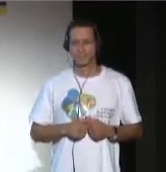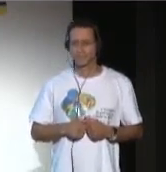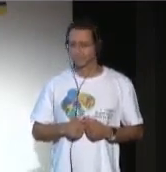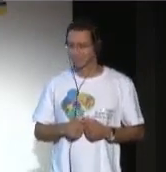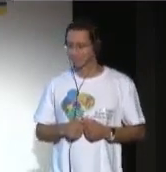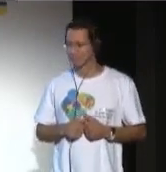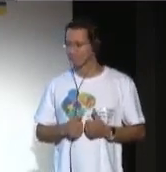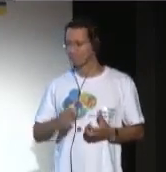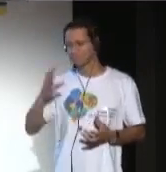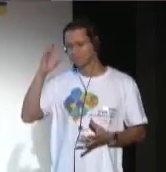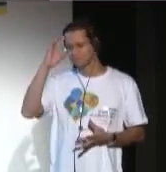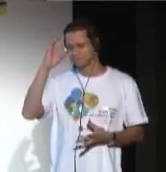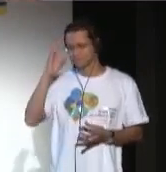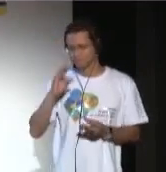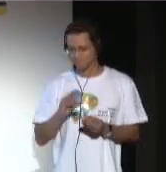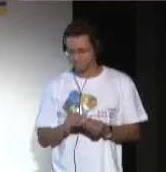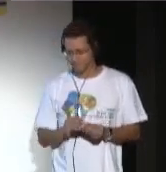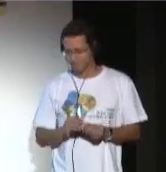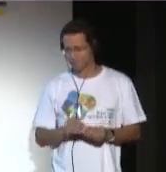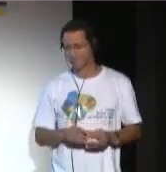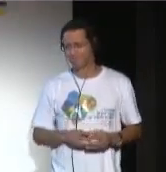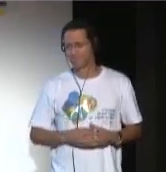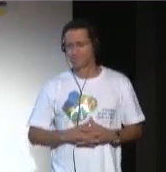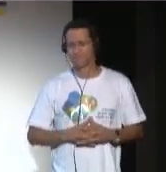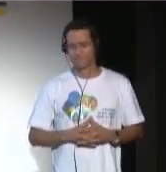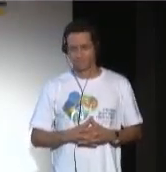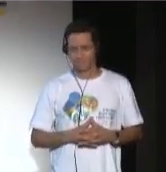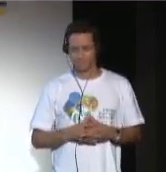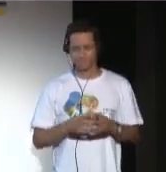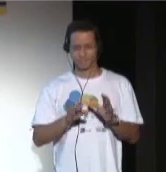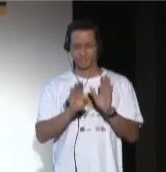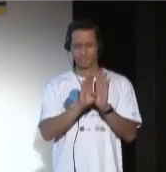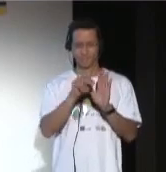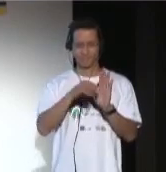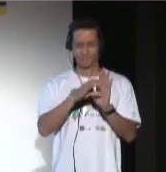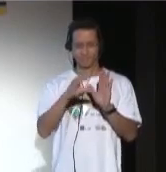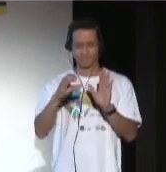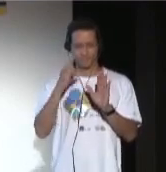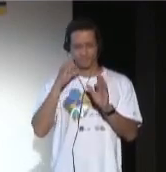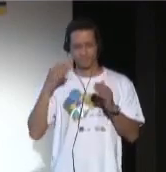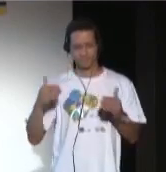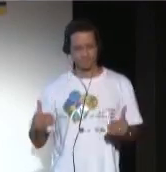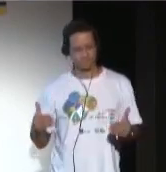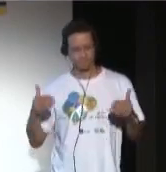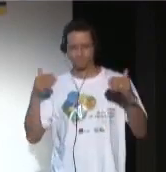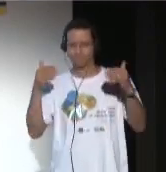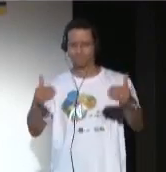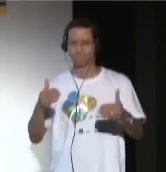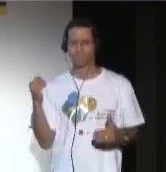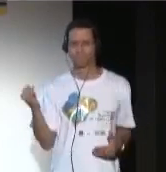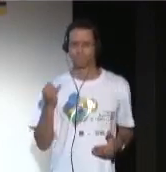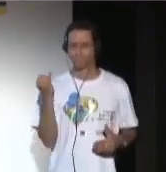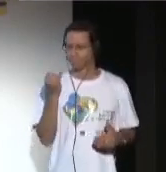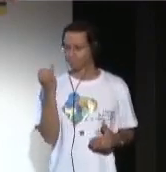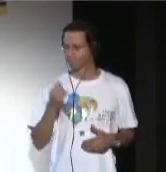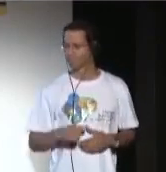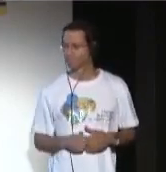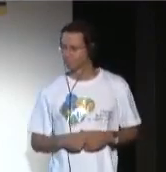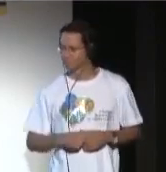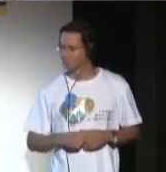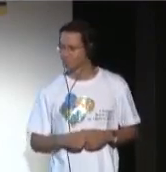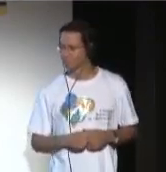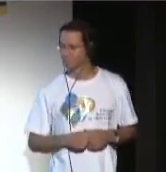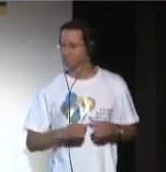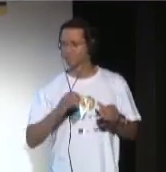E as conclusões? A base é um avanço importantíssimo. As CSE já chegaram